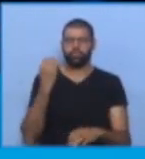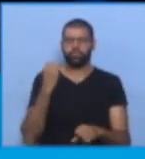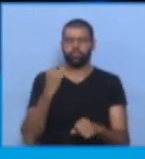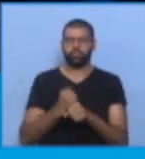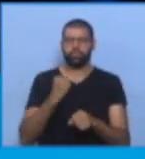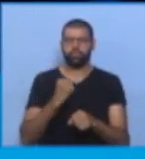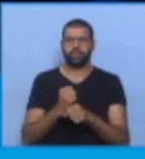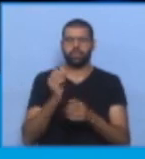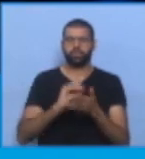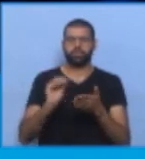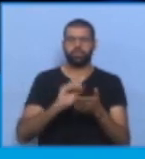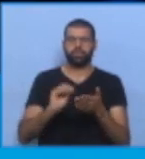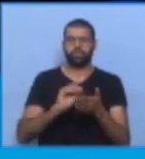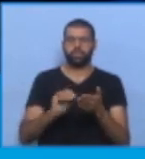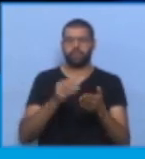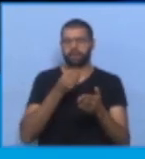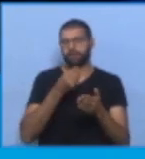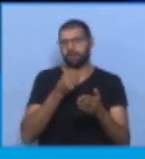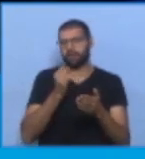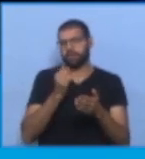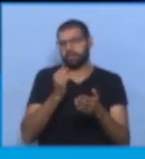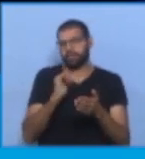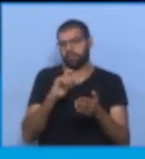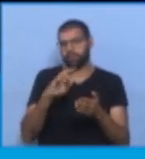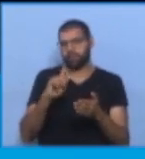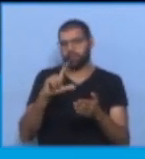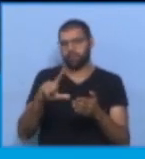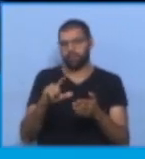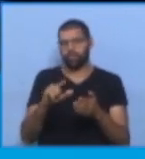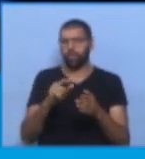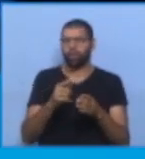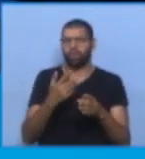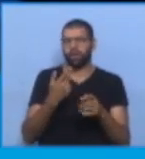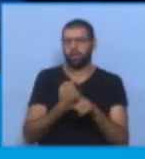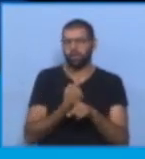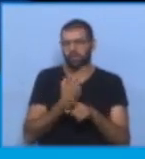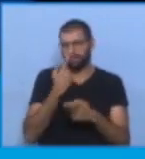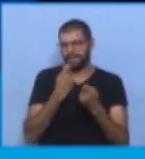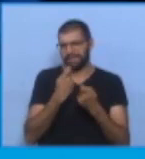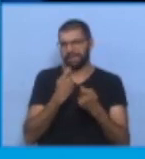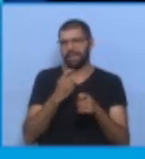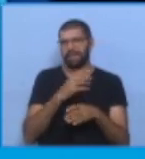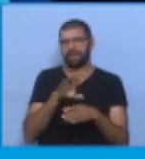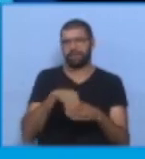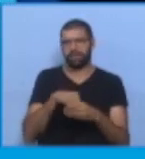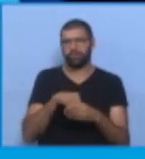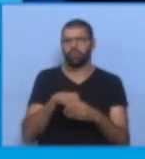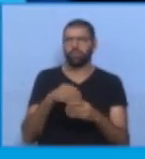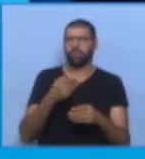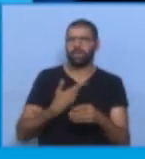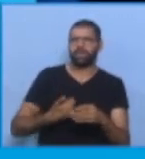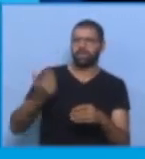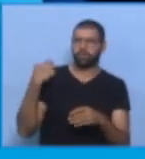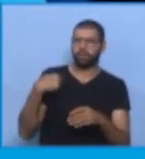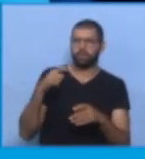do autor israelita, o contexto próximo, que era aquele contexto do antigo Próximo